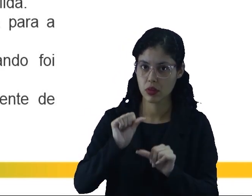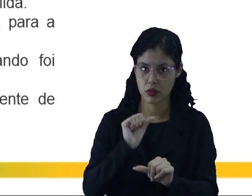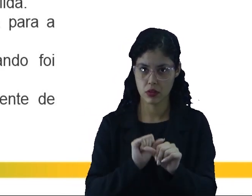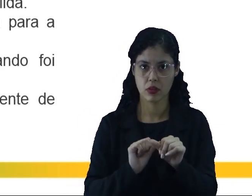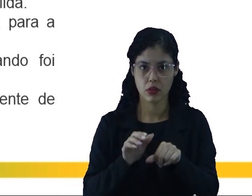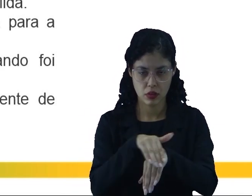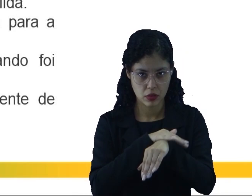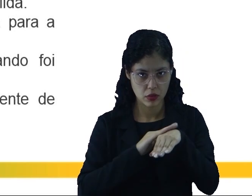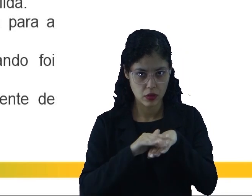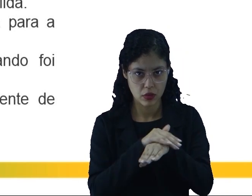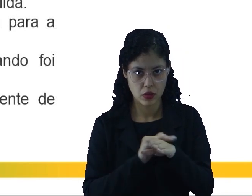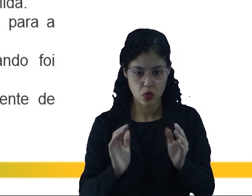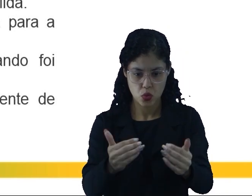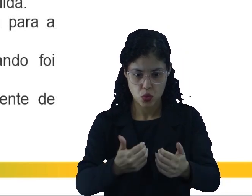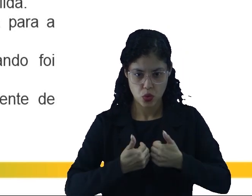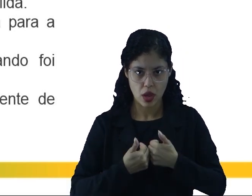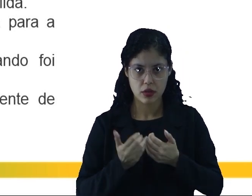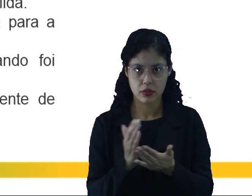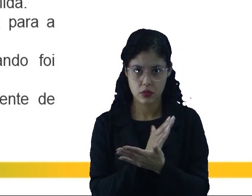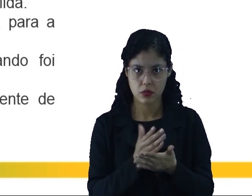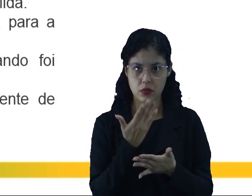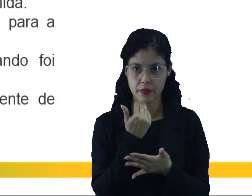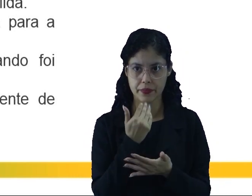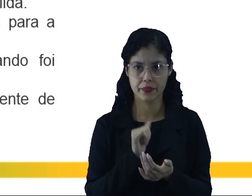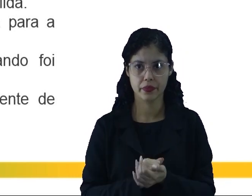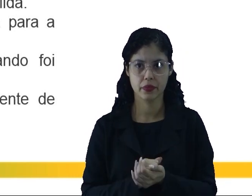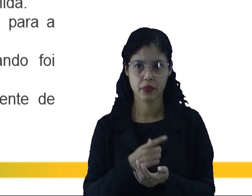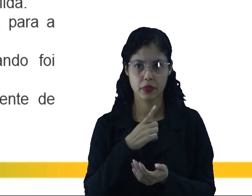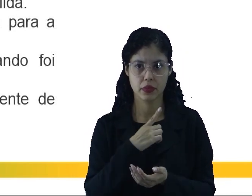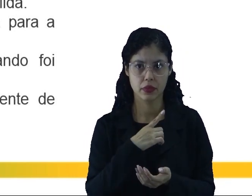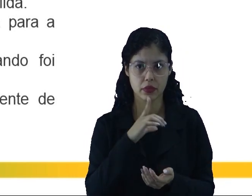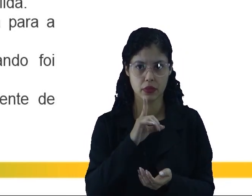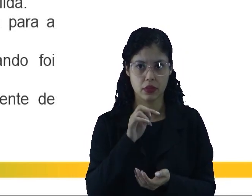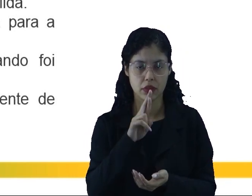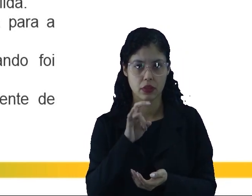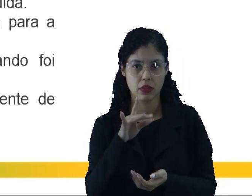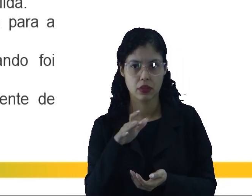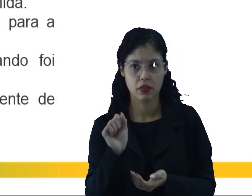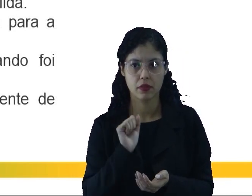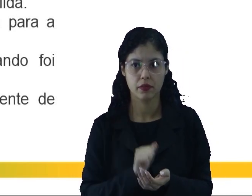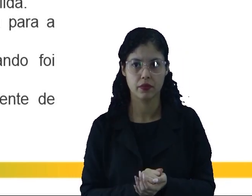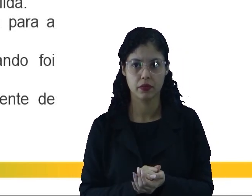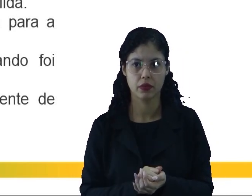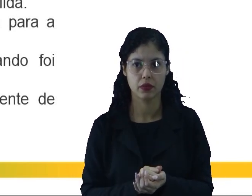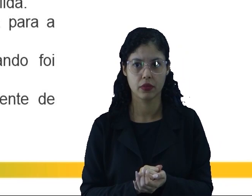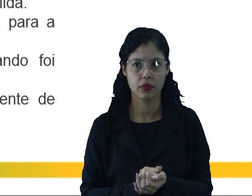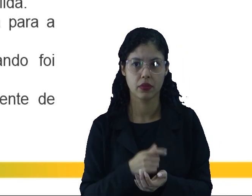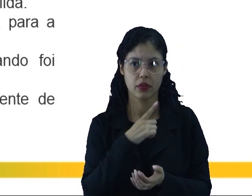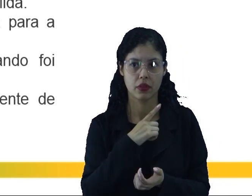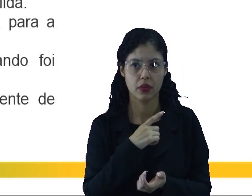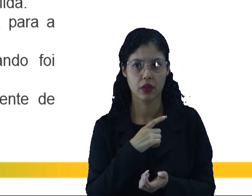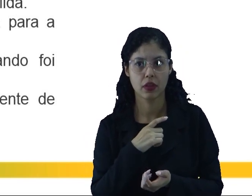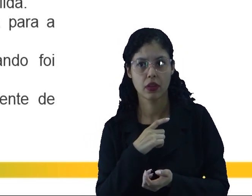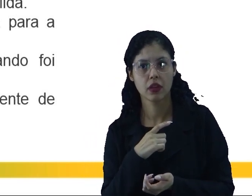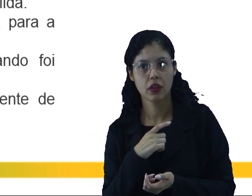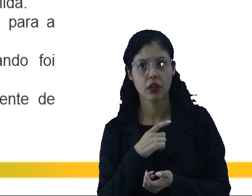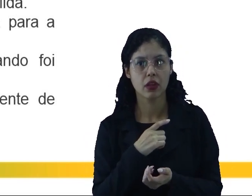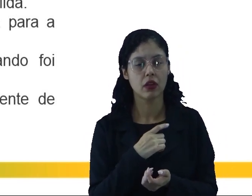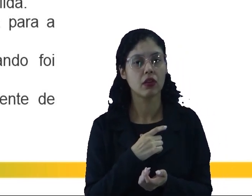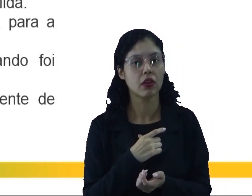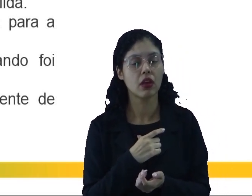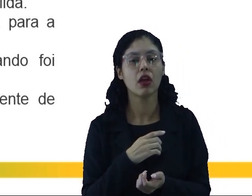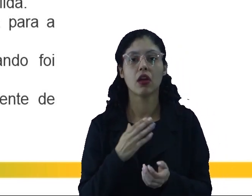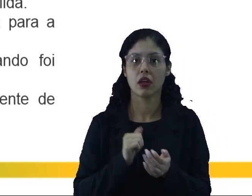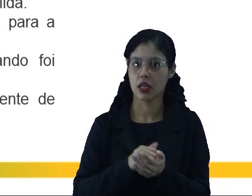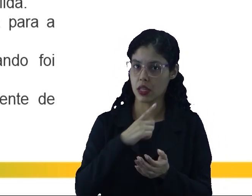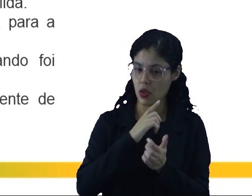da membrana plasmática para a absorção de um alimento. Então eu vou ter por difusão, porque o transporte ocorreu a favor